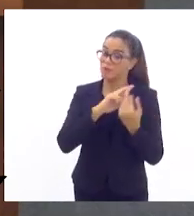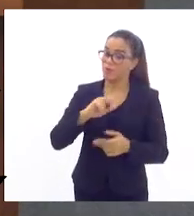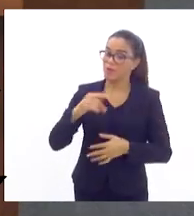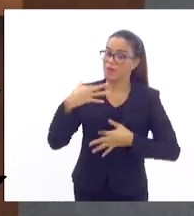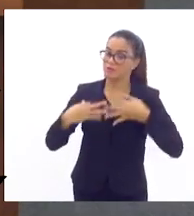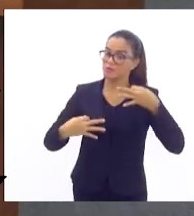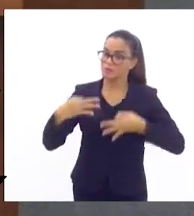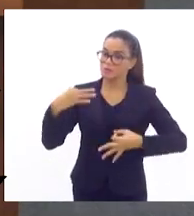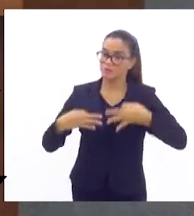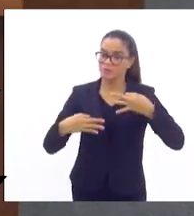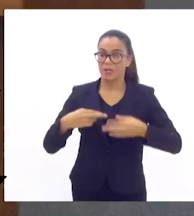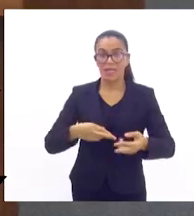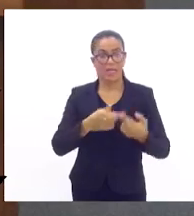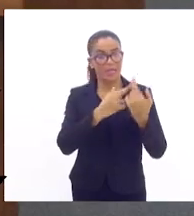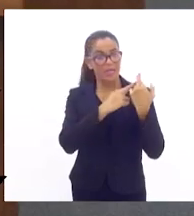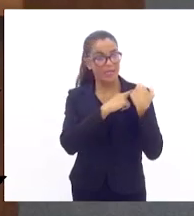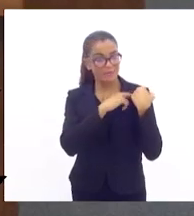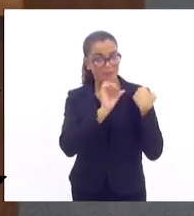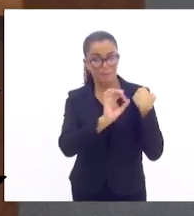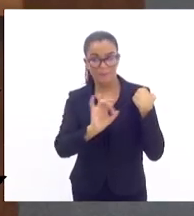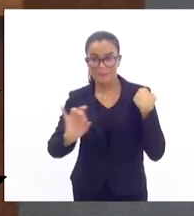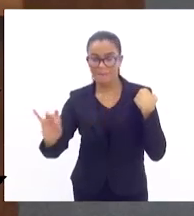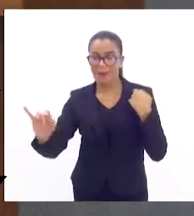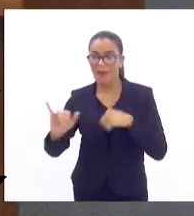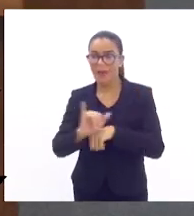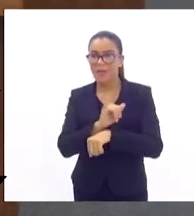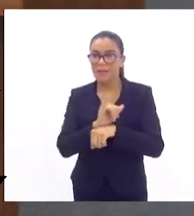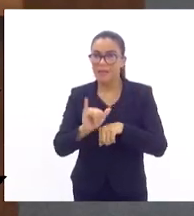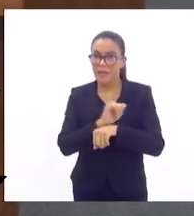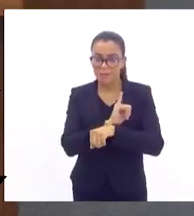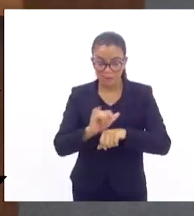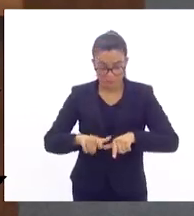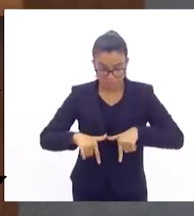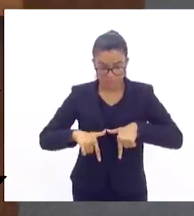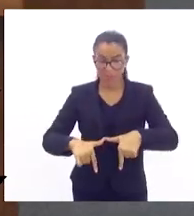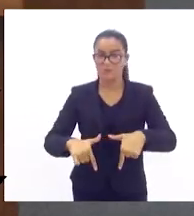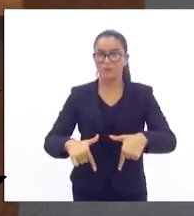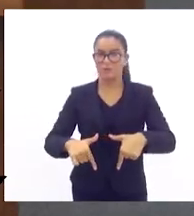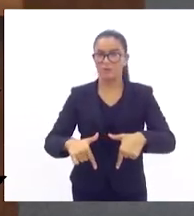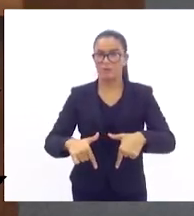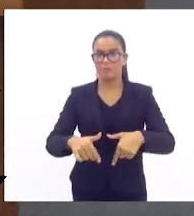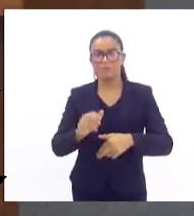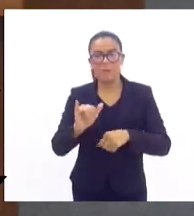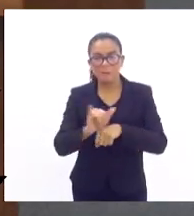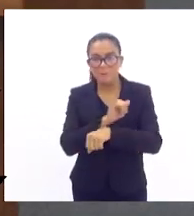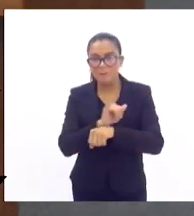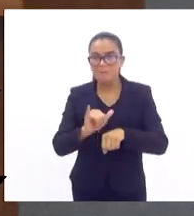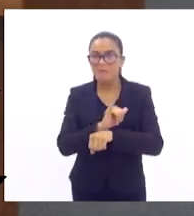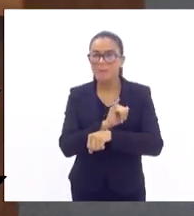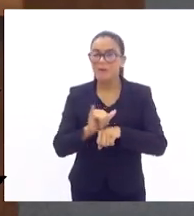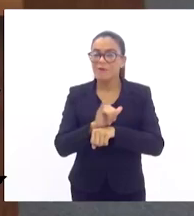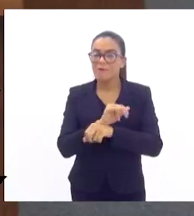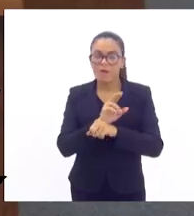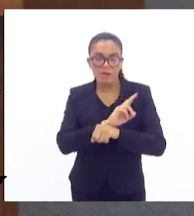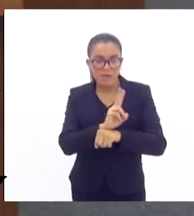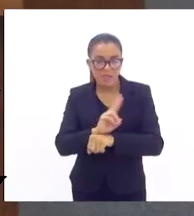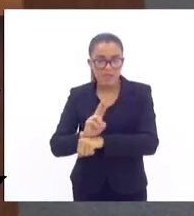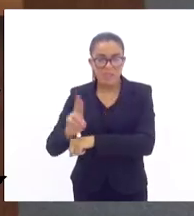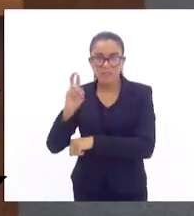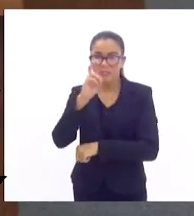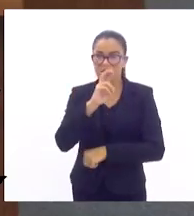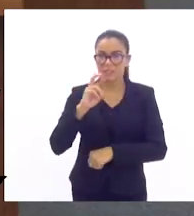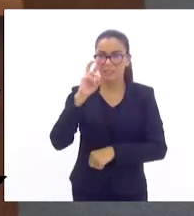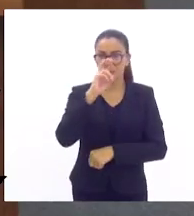judicialização. Responsabilização é mecanismos de executoriedade, mecanismos de fiscalização.